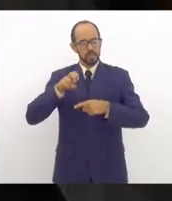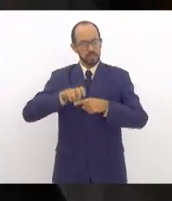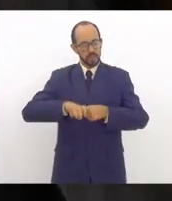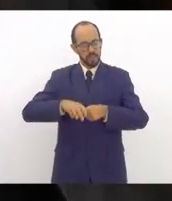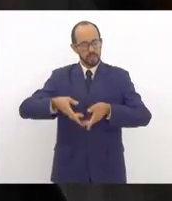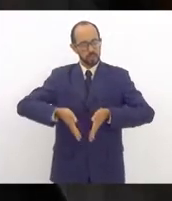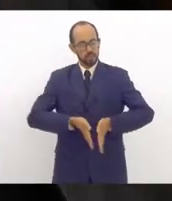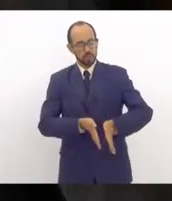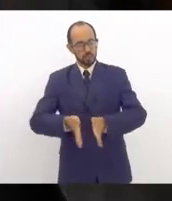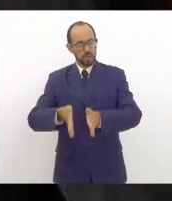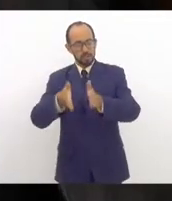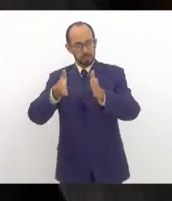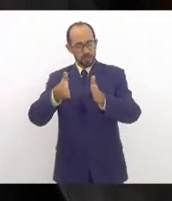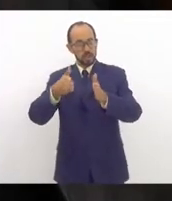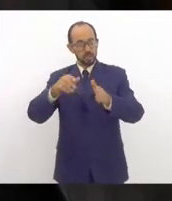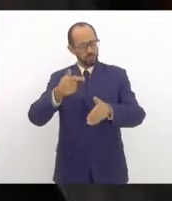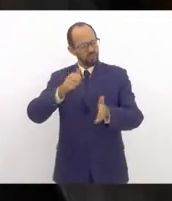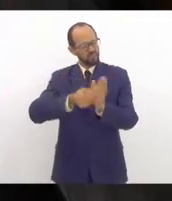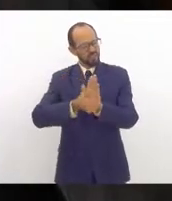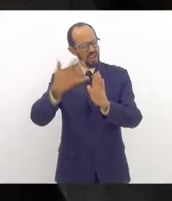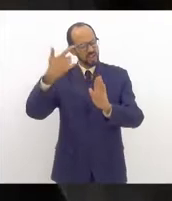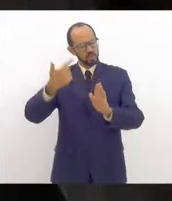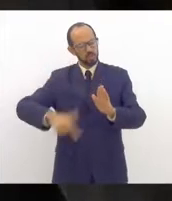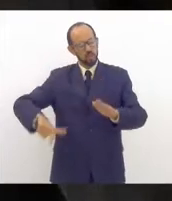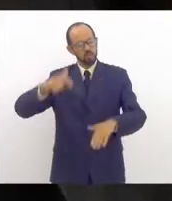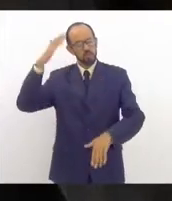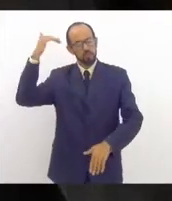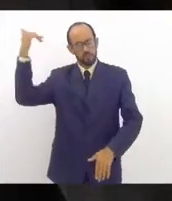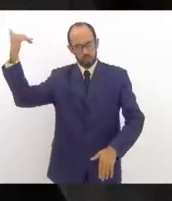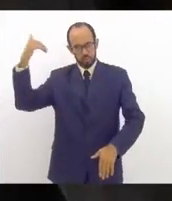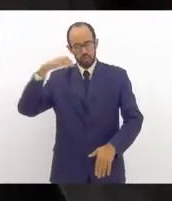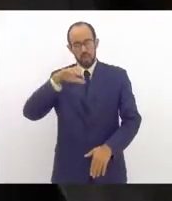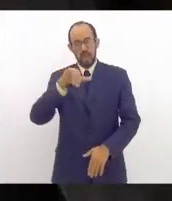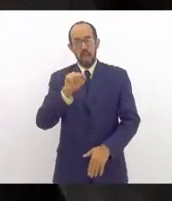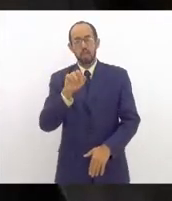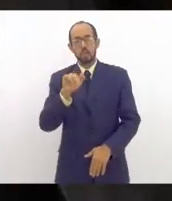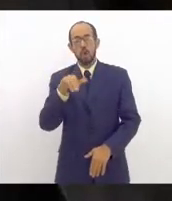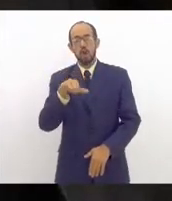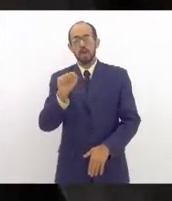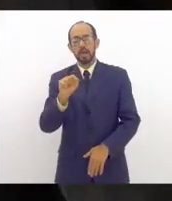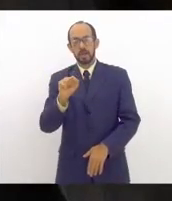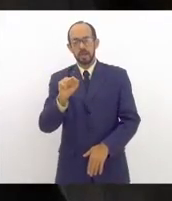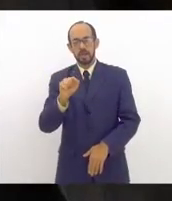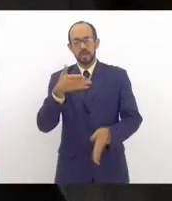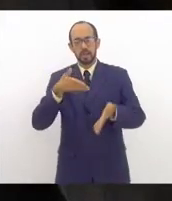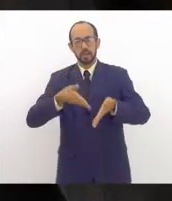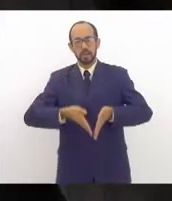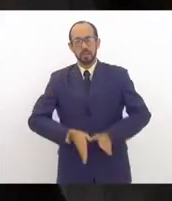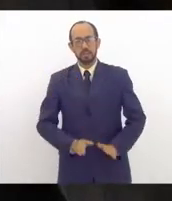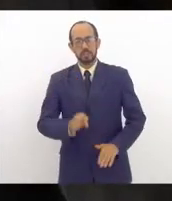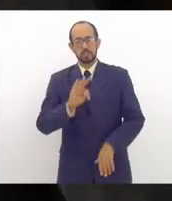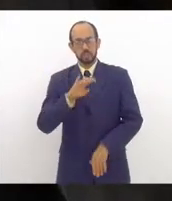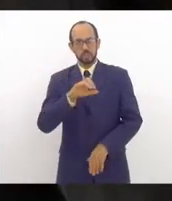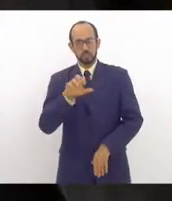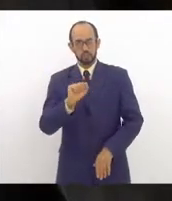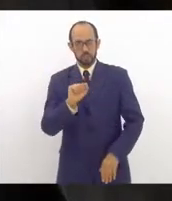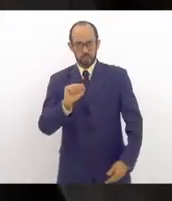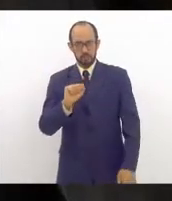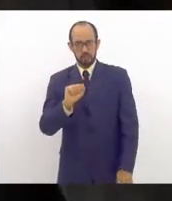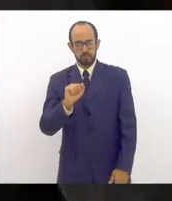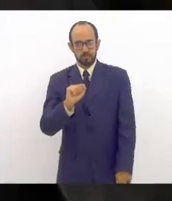tantos e tantos outros era um carioca nascido na Tijuca